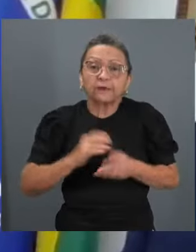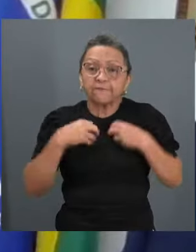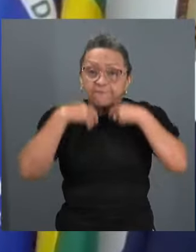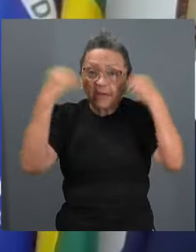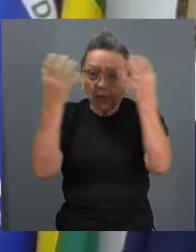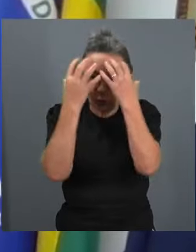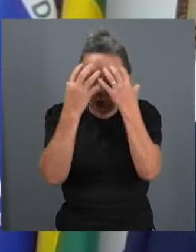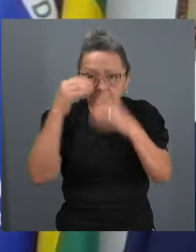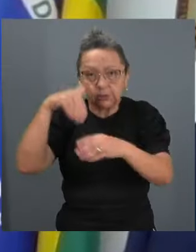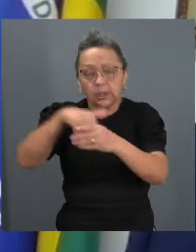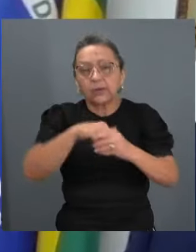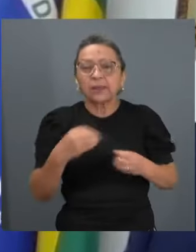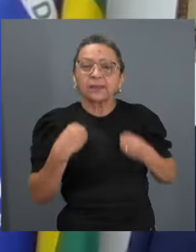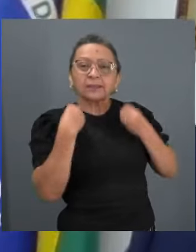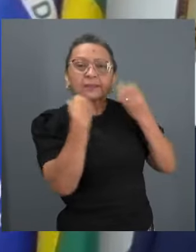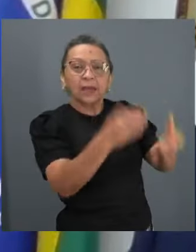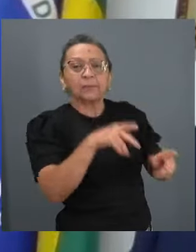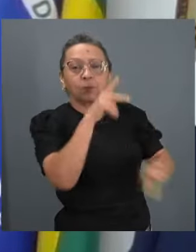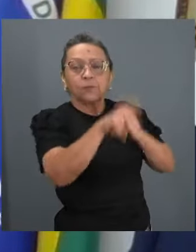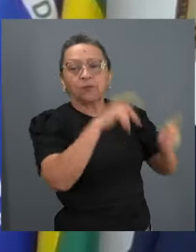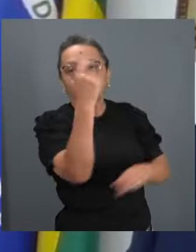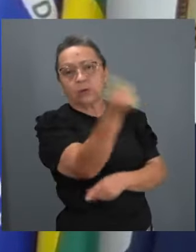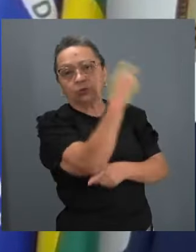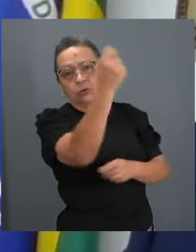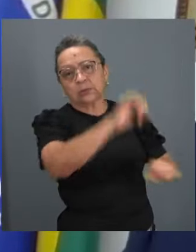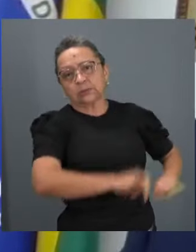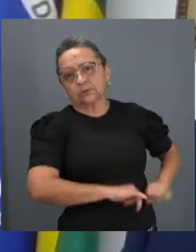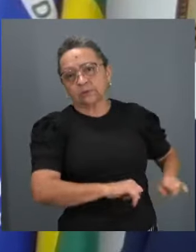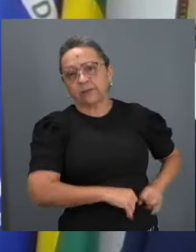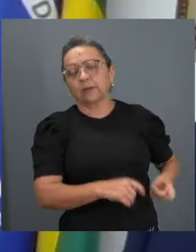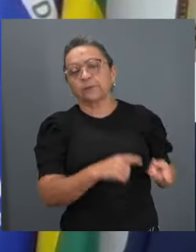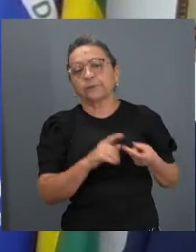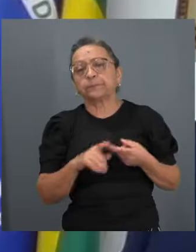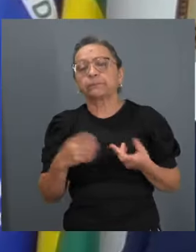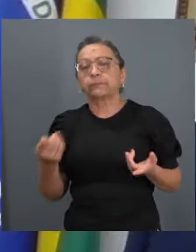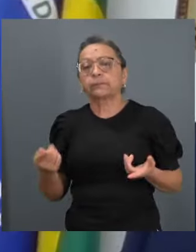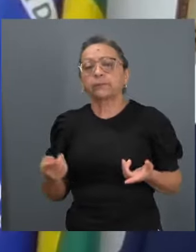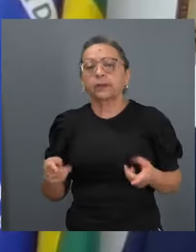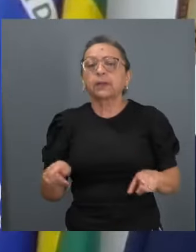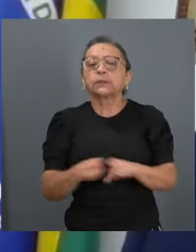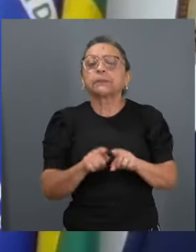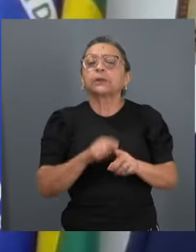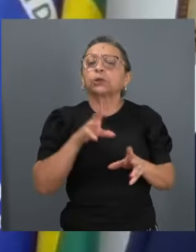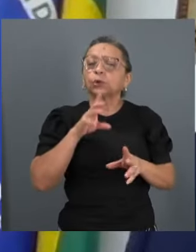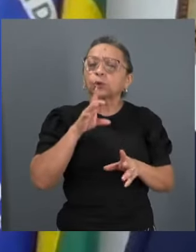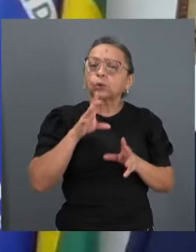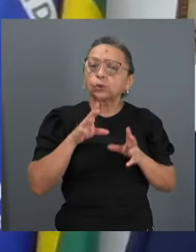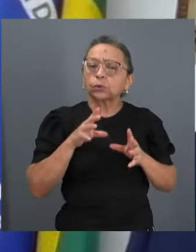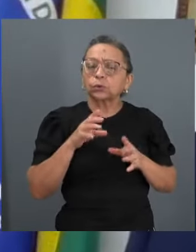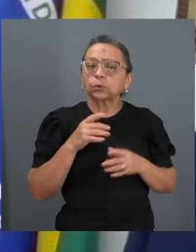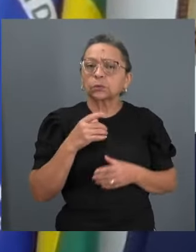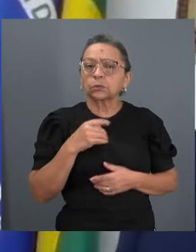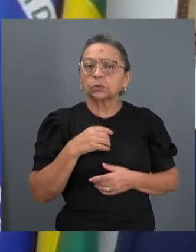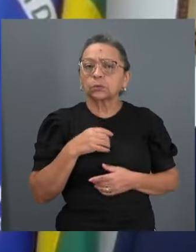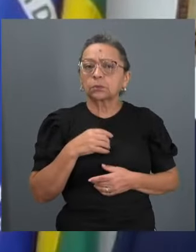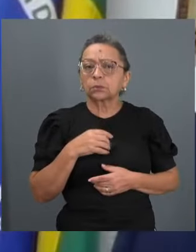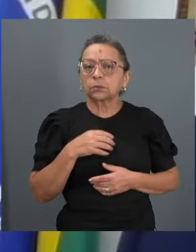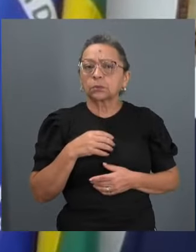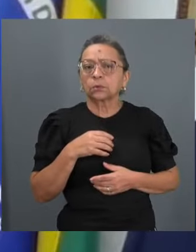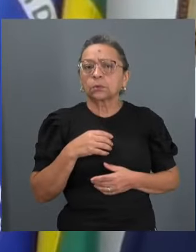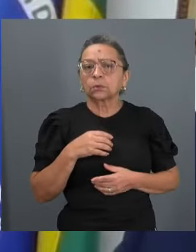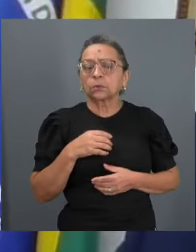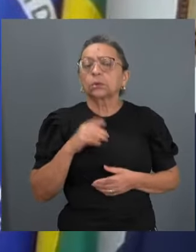para o povo que está sofrendo, o povo gaúcho. E também estou doando,